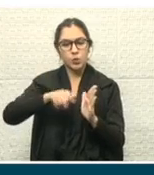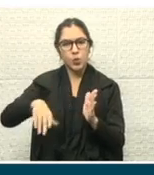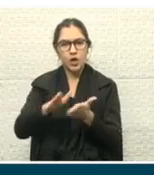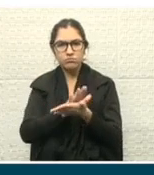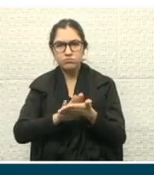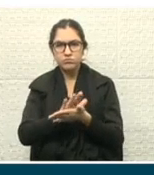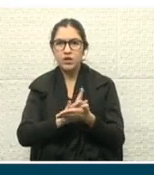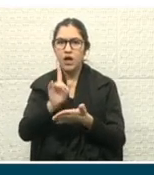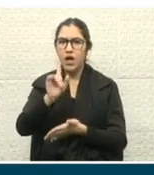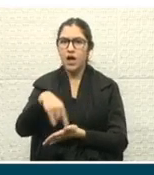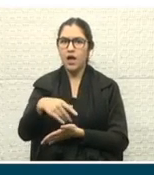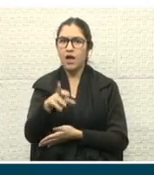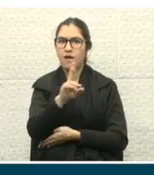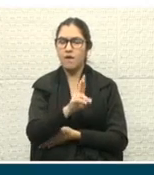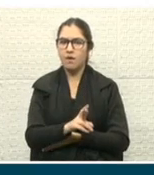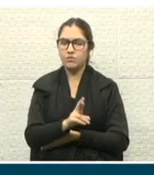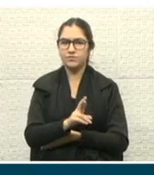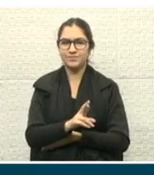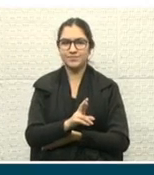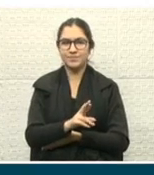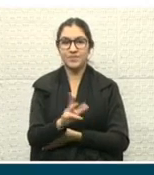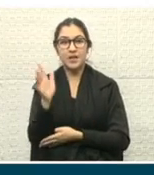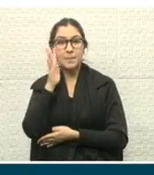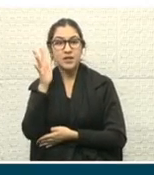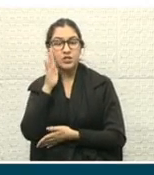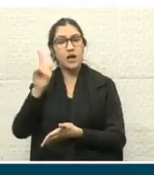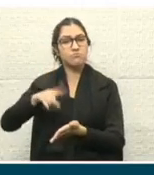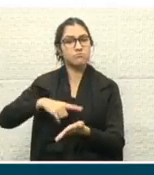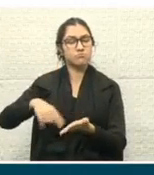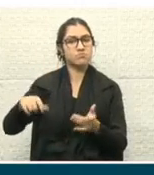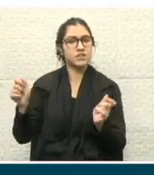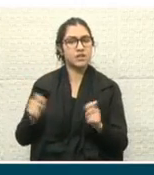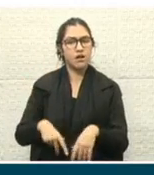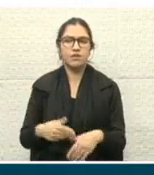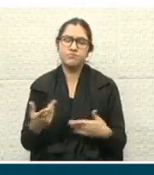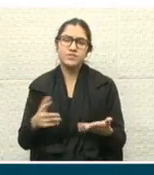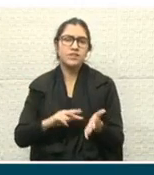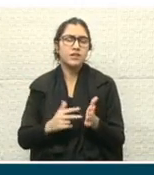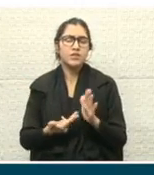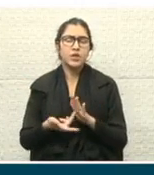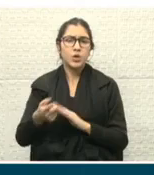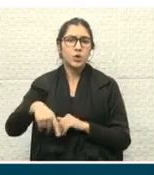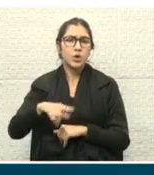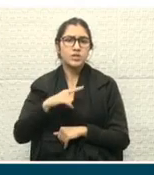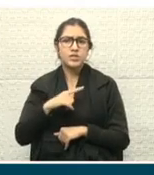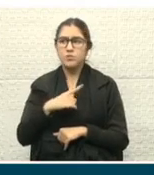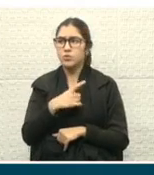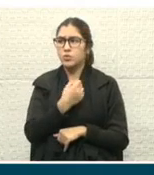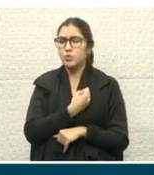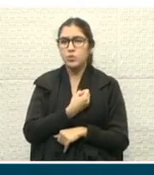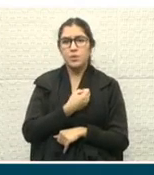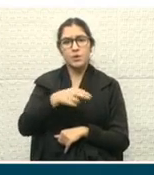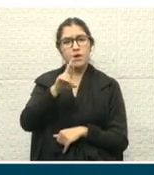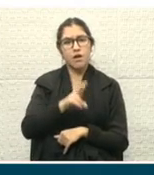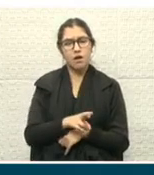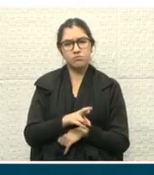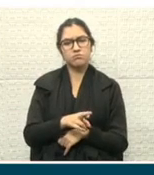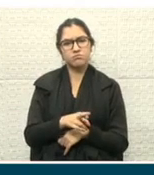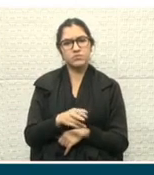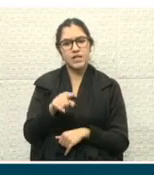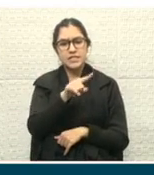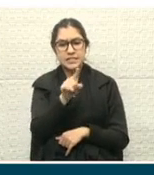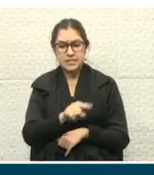caso é a parte real. A parte imaginária é nula. Isso quer dizer que nós temos um número real. Então,